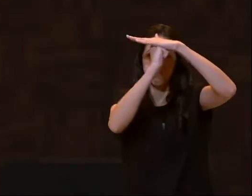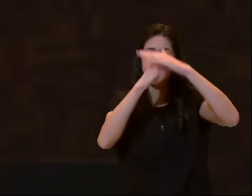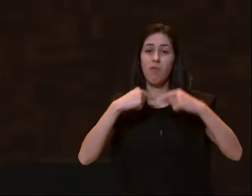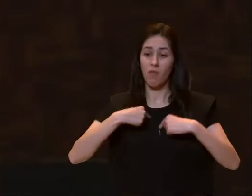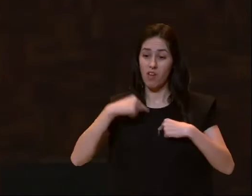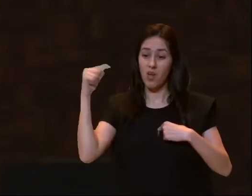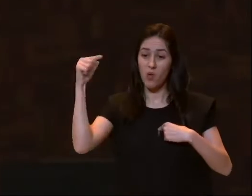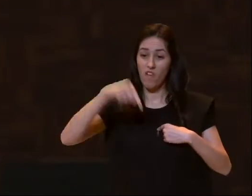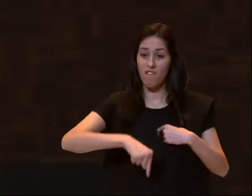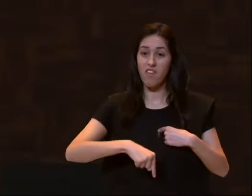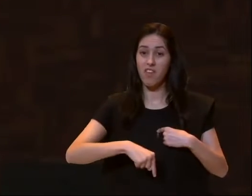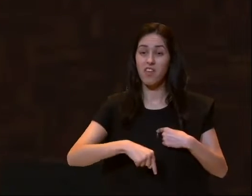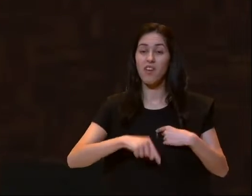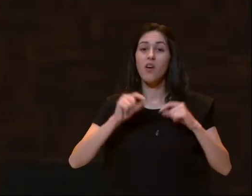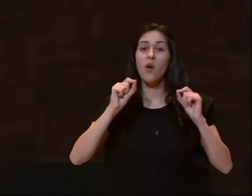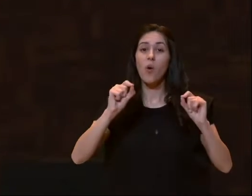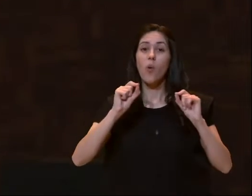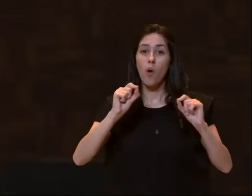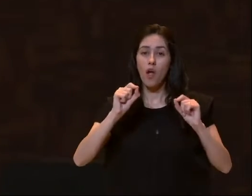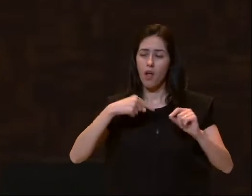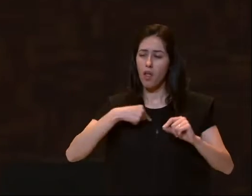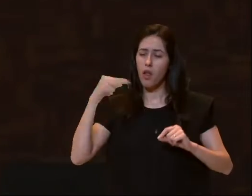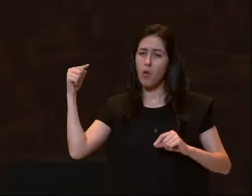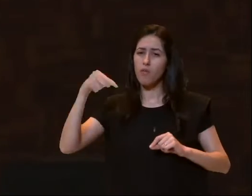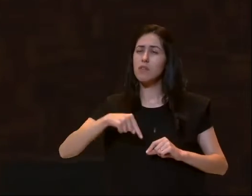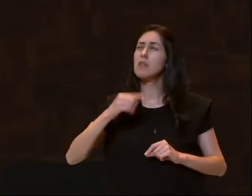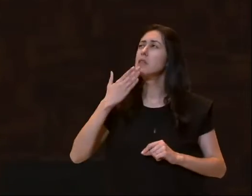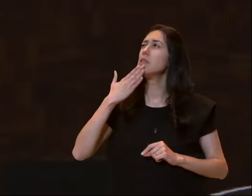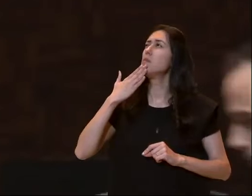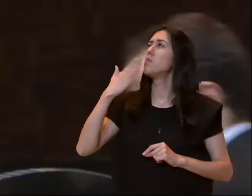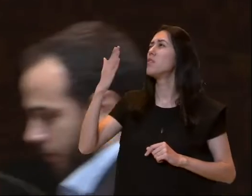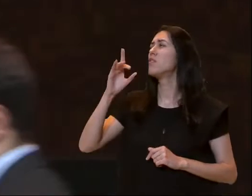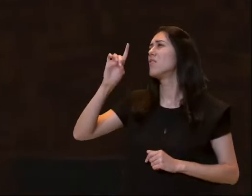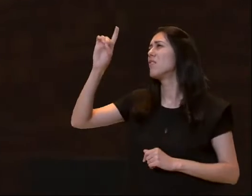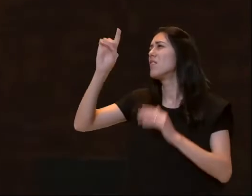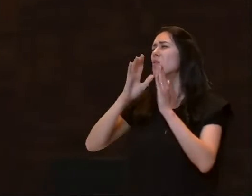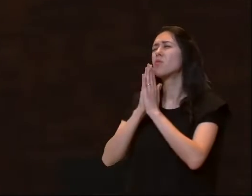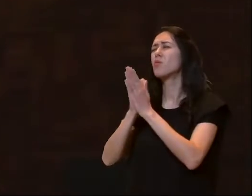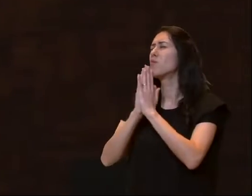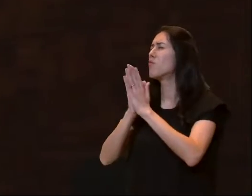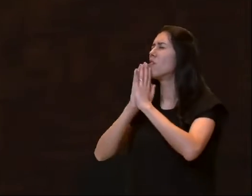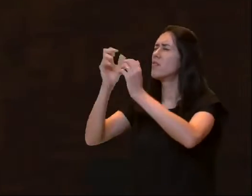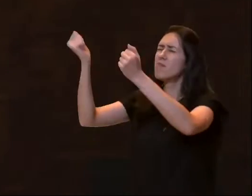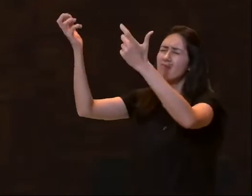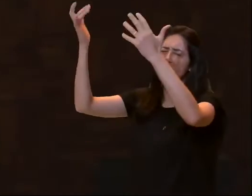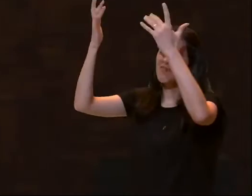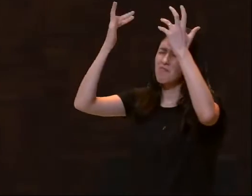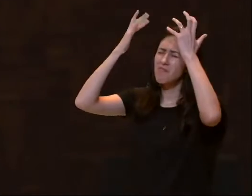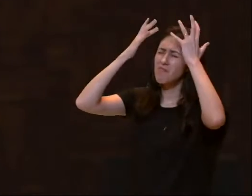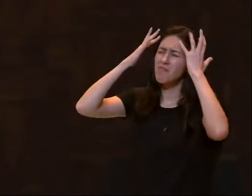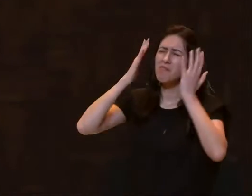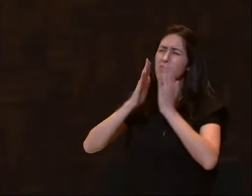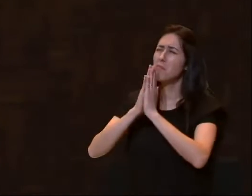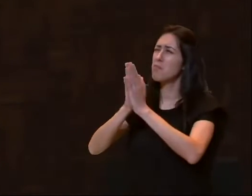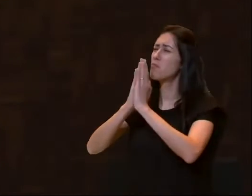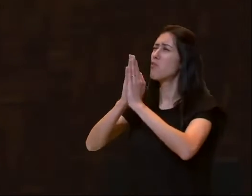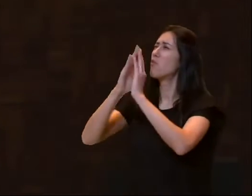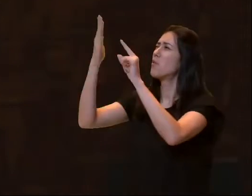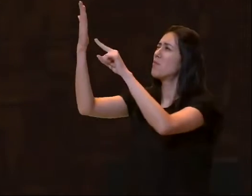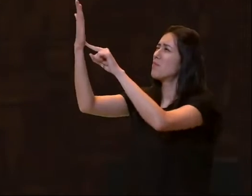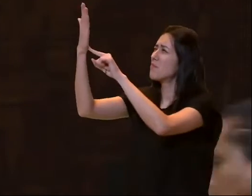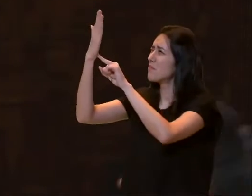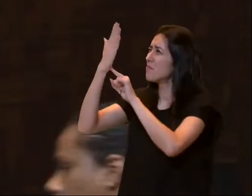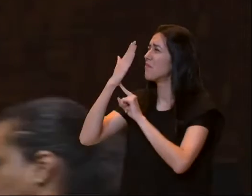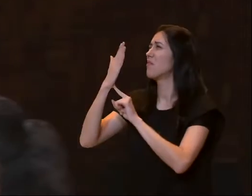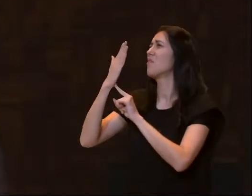cá pedindo: Deus, se derrama, se